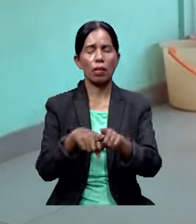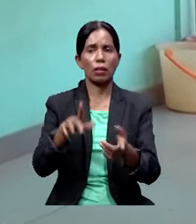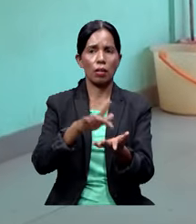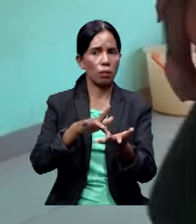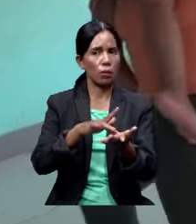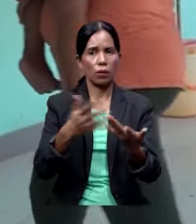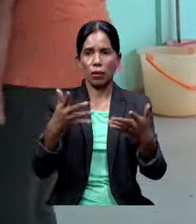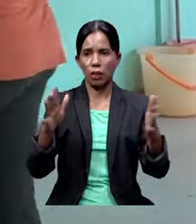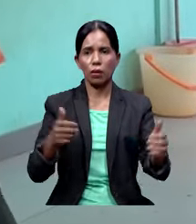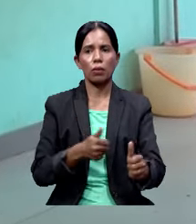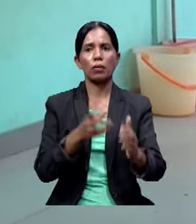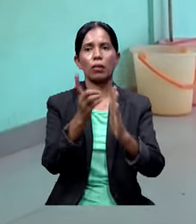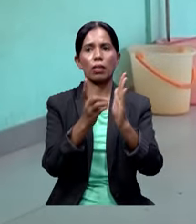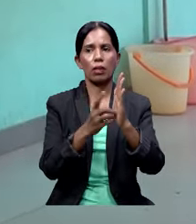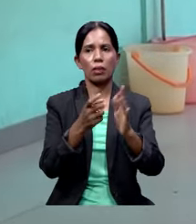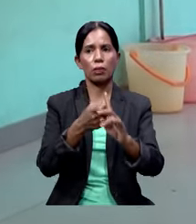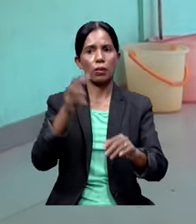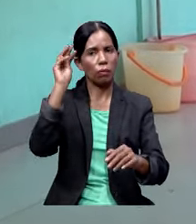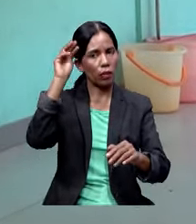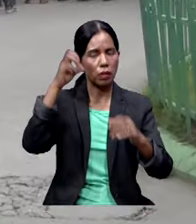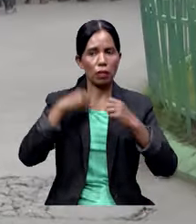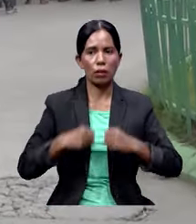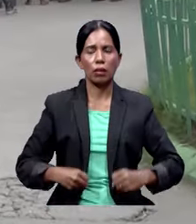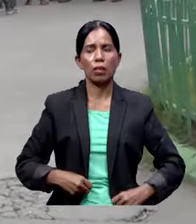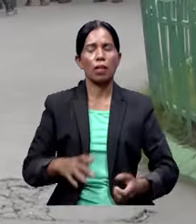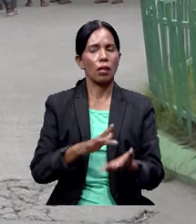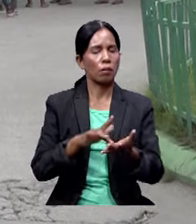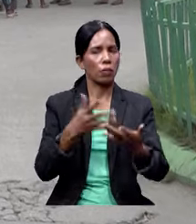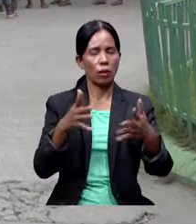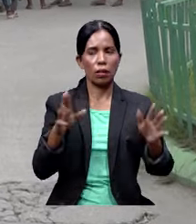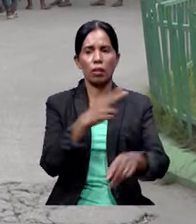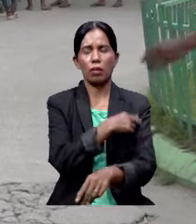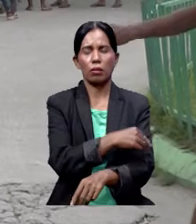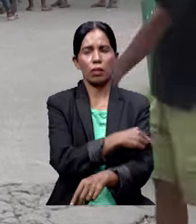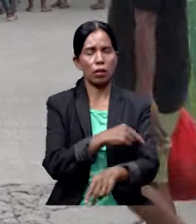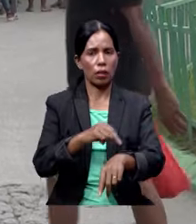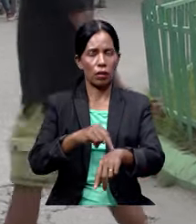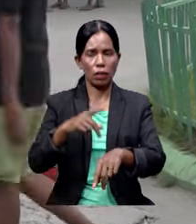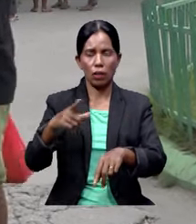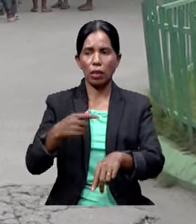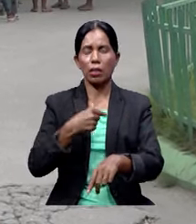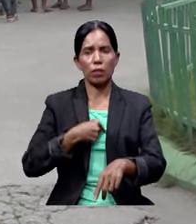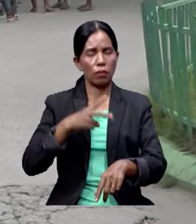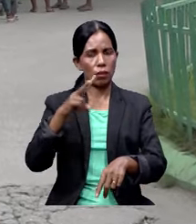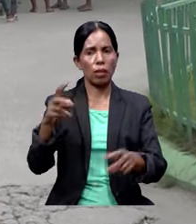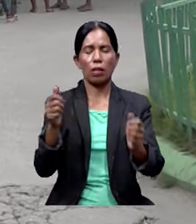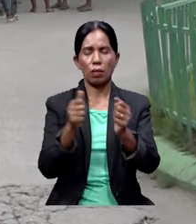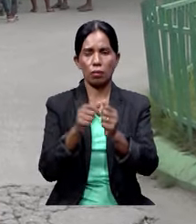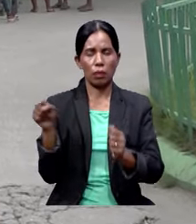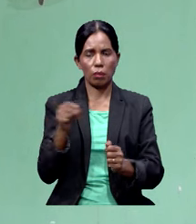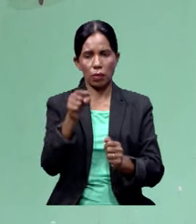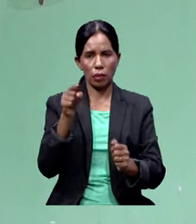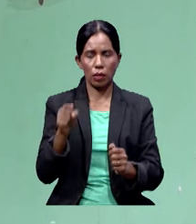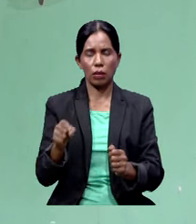claíha, tuir dado susi Ministério Saúde, estoka e moro claíha Hospital Nacional Guido Valadares, hamutu por cento